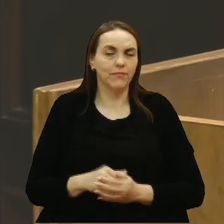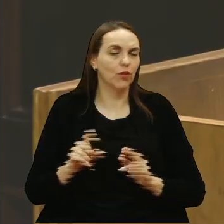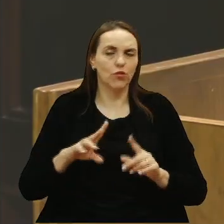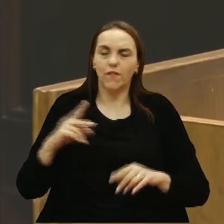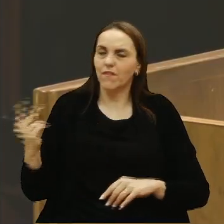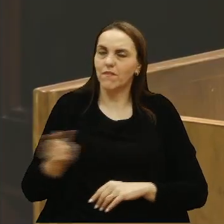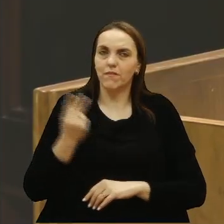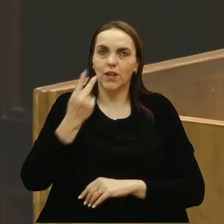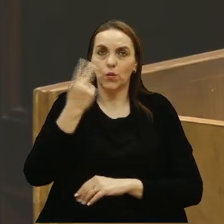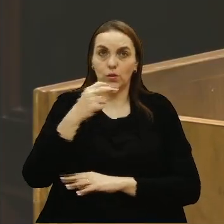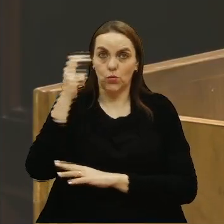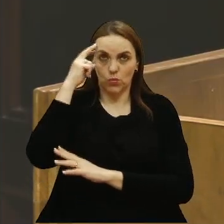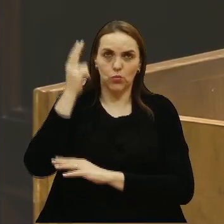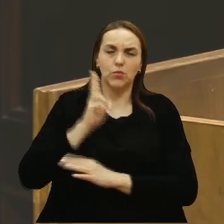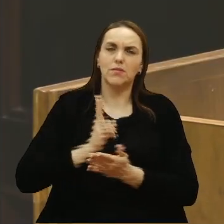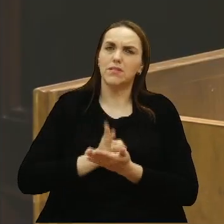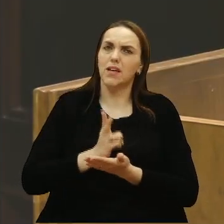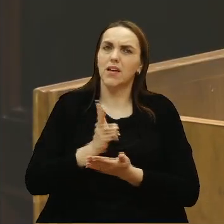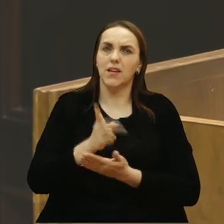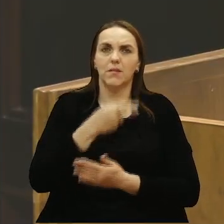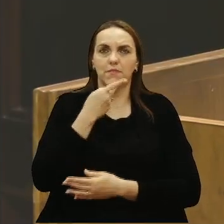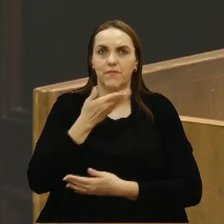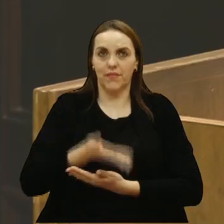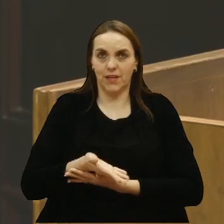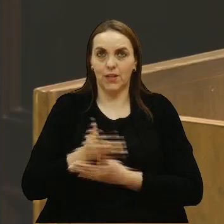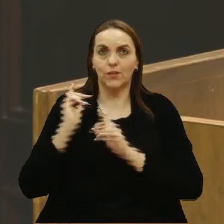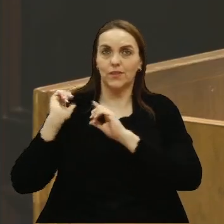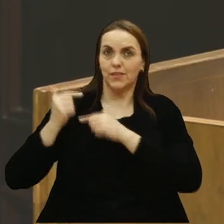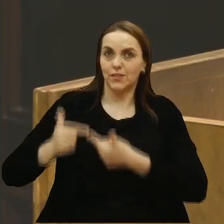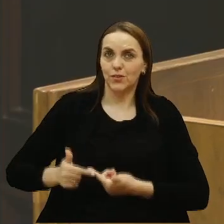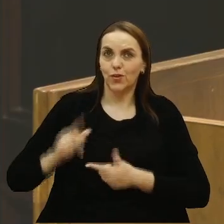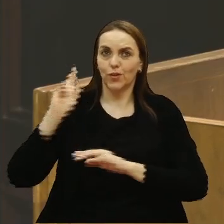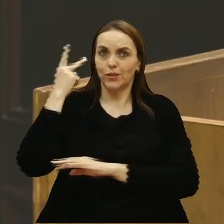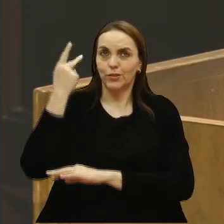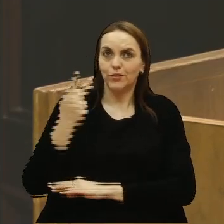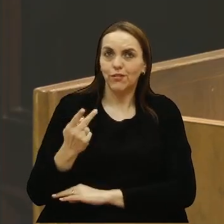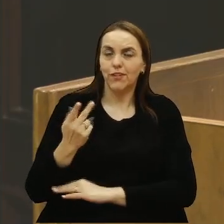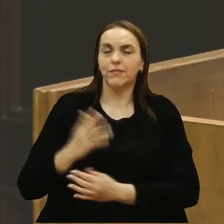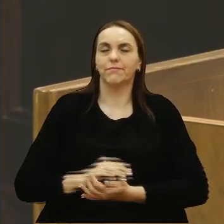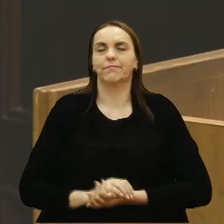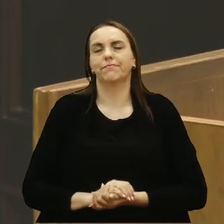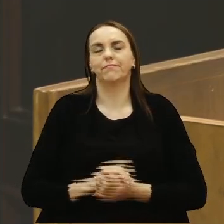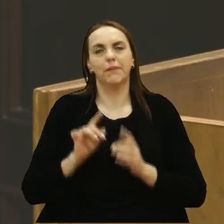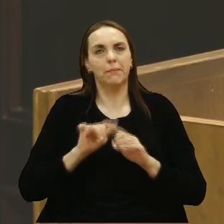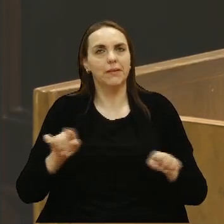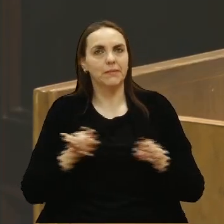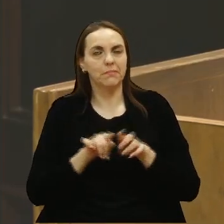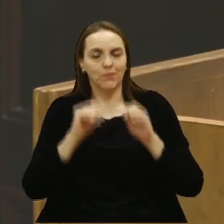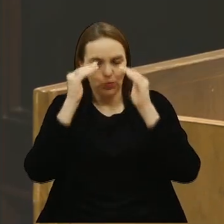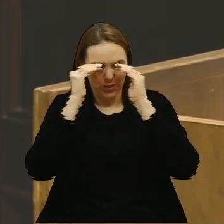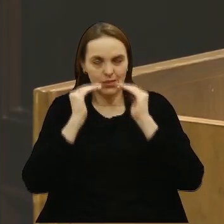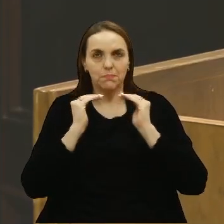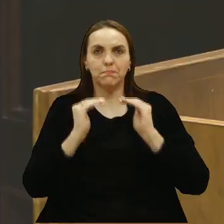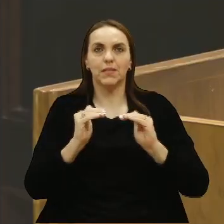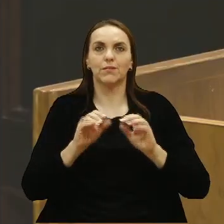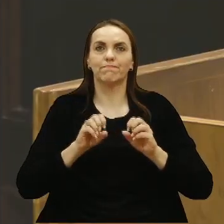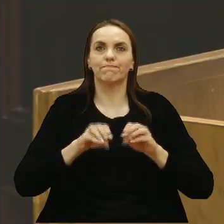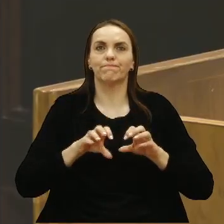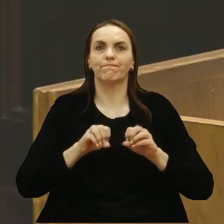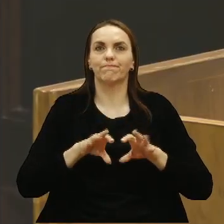valorização da nossa cultura, que eu sempre falo aqui, das nossas tradições, da nossa história, mas o respeito à